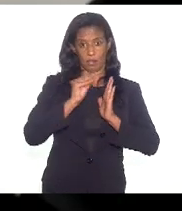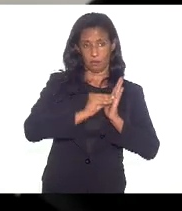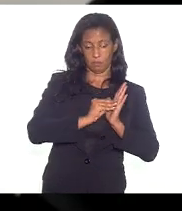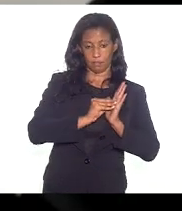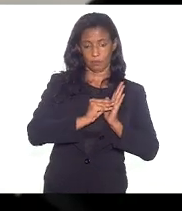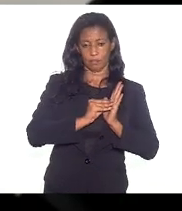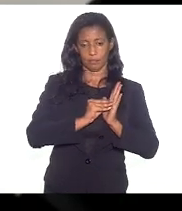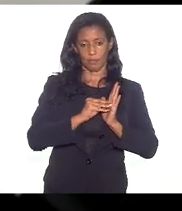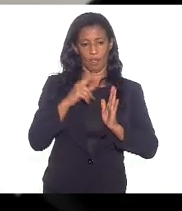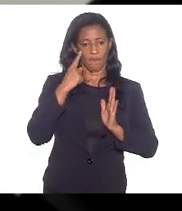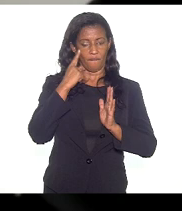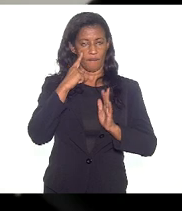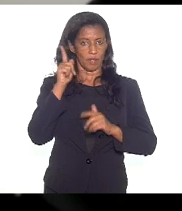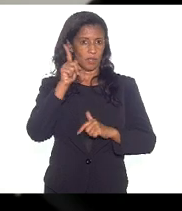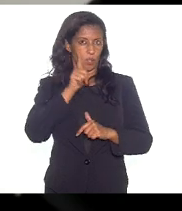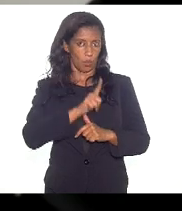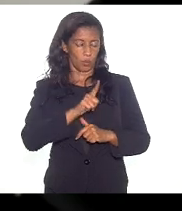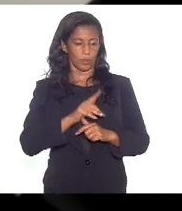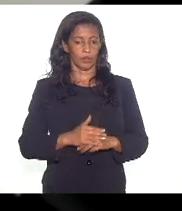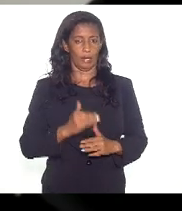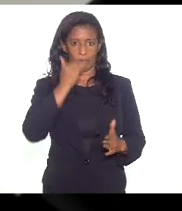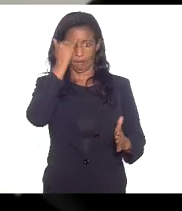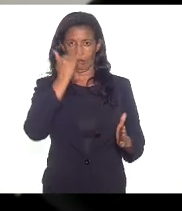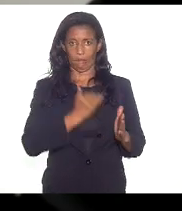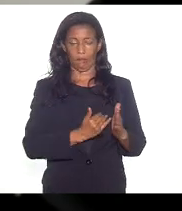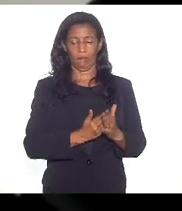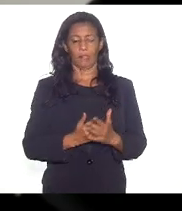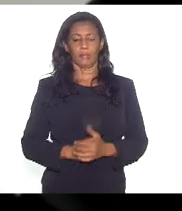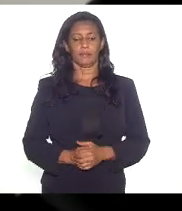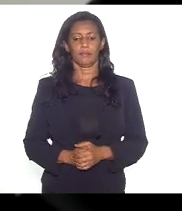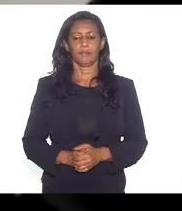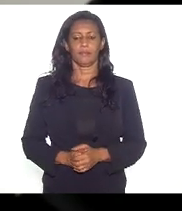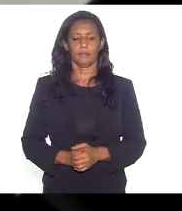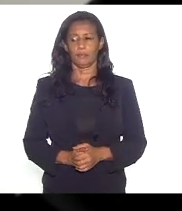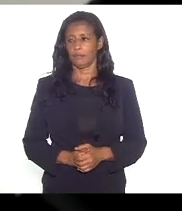Vamos ver se a gente consegue aqui acatar a emenda nos pareceres.